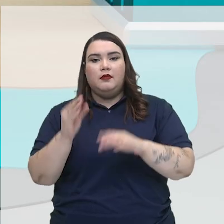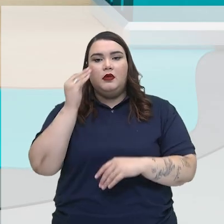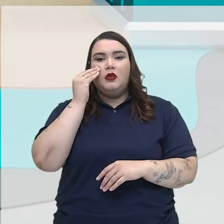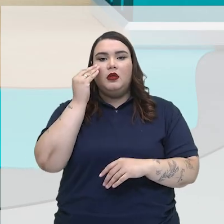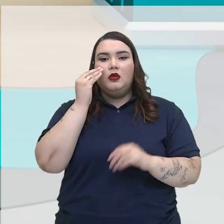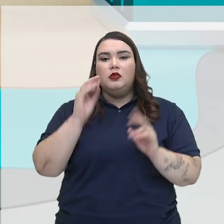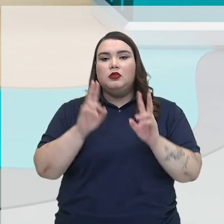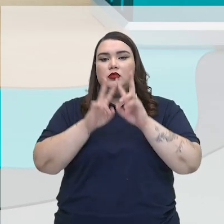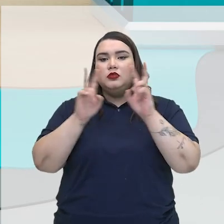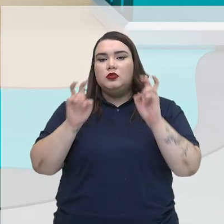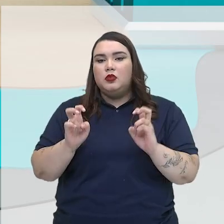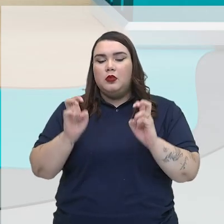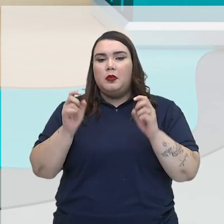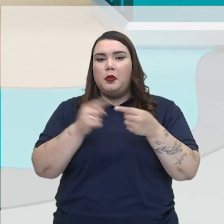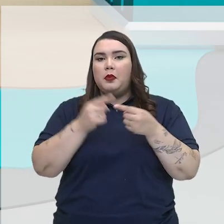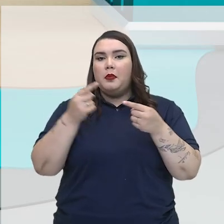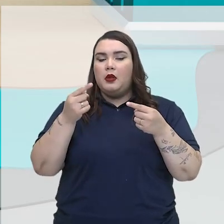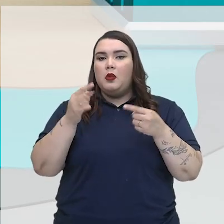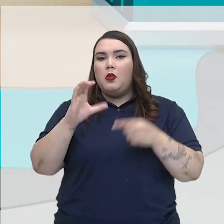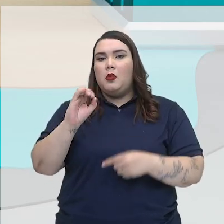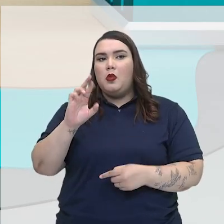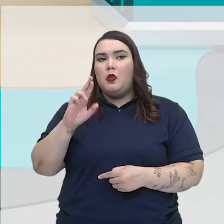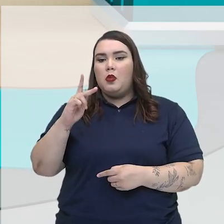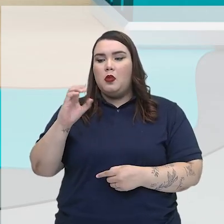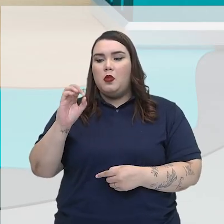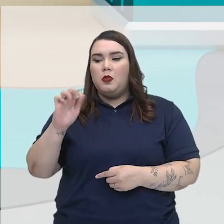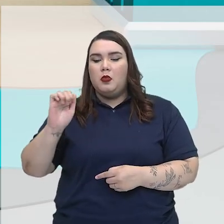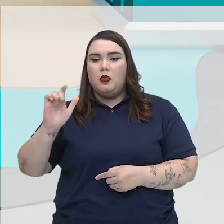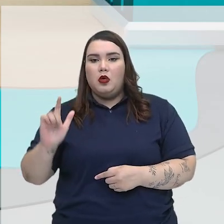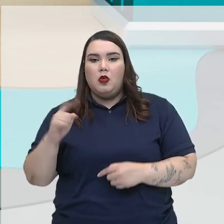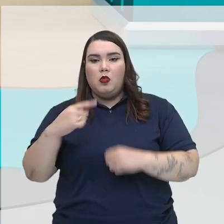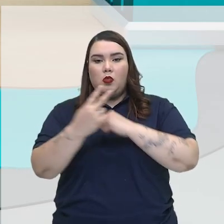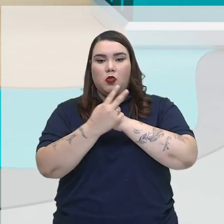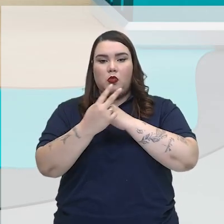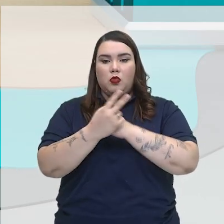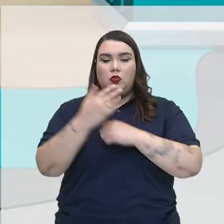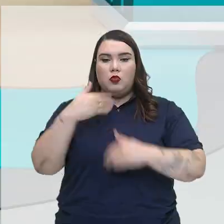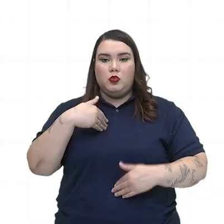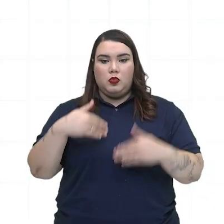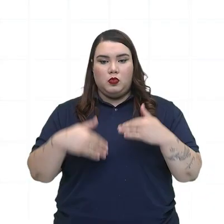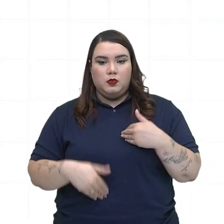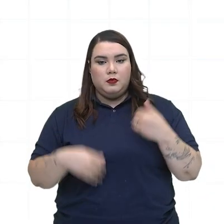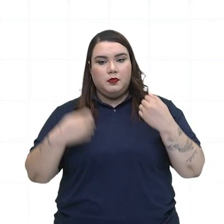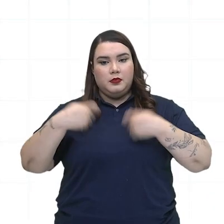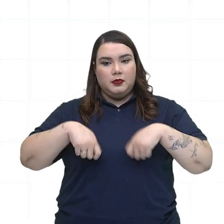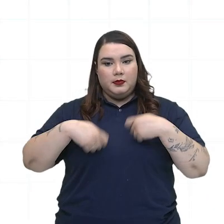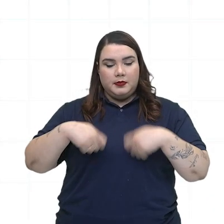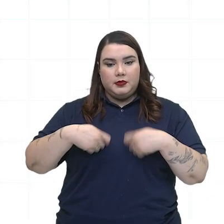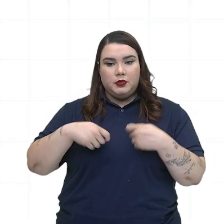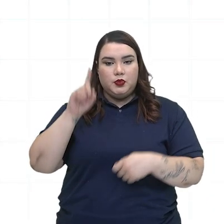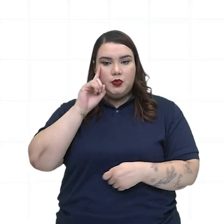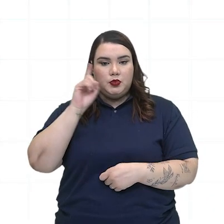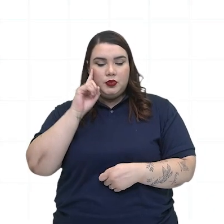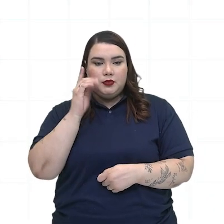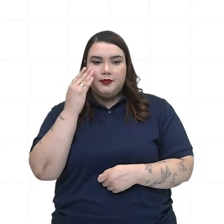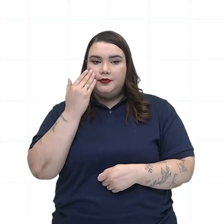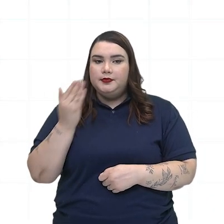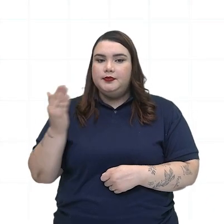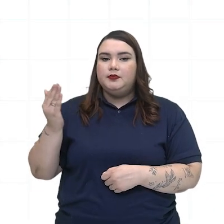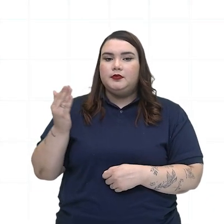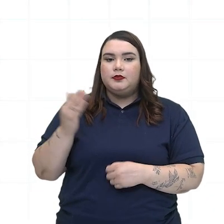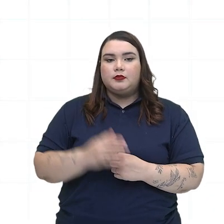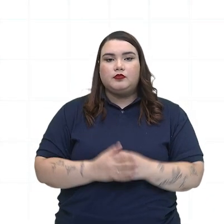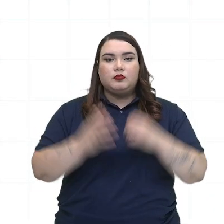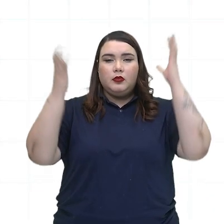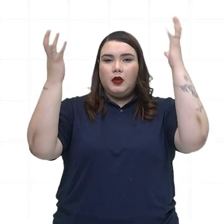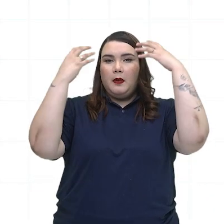higiene corporal, que são os cuidados corporais que a gente tem que ter no nosso dia a dia. Vamos ver? Banho, escovação